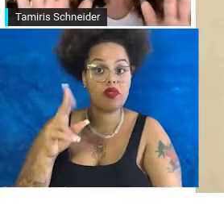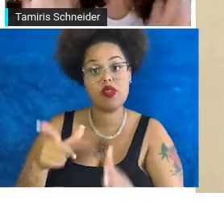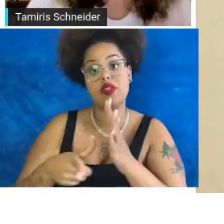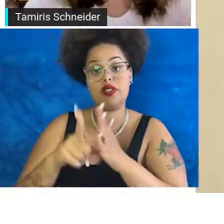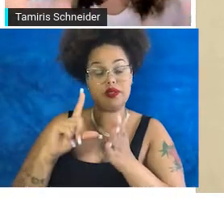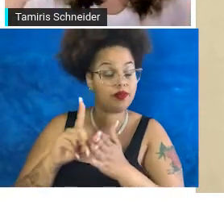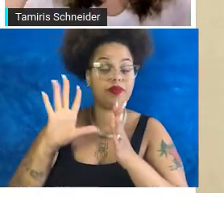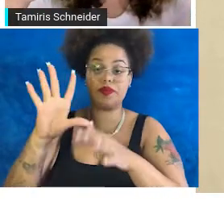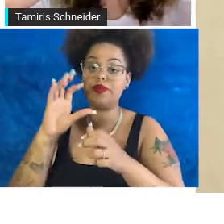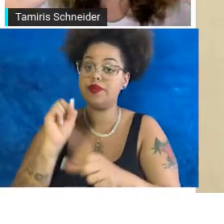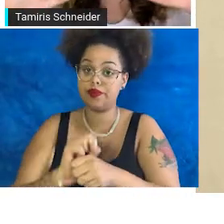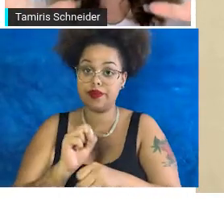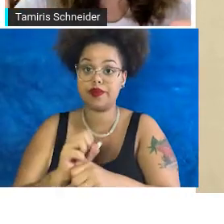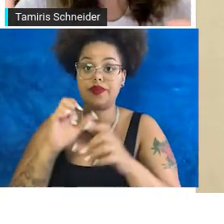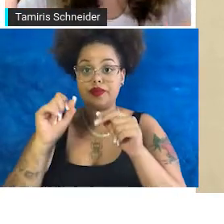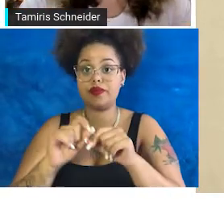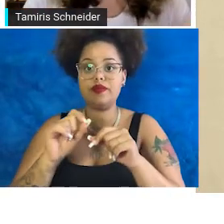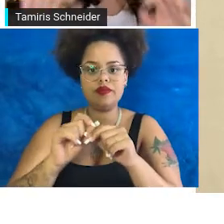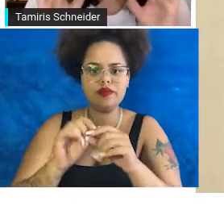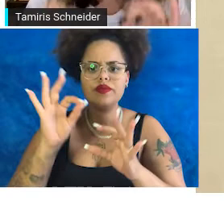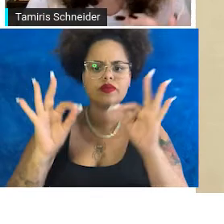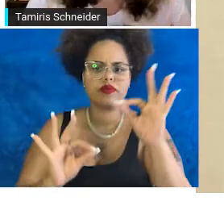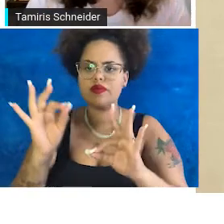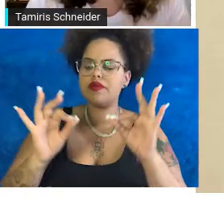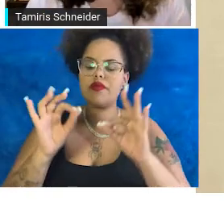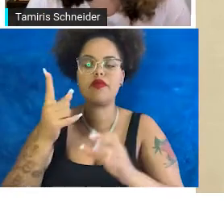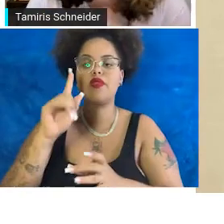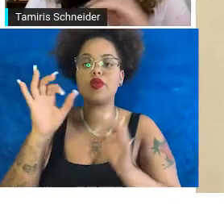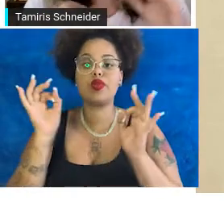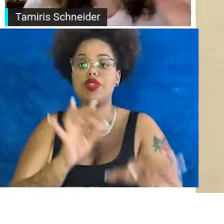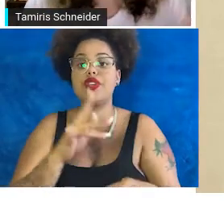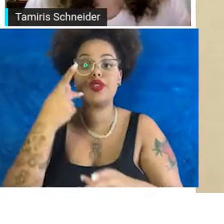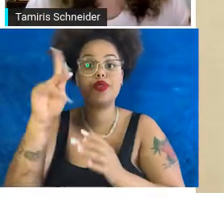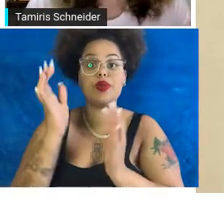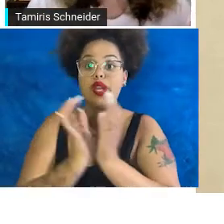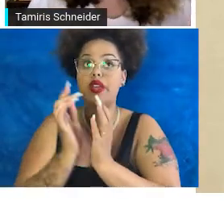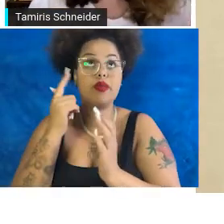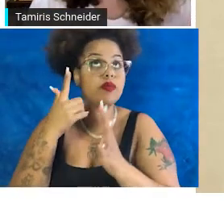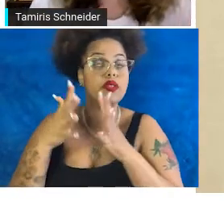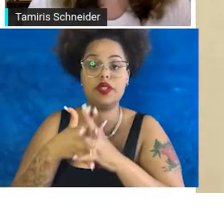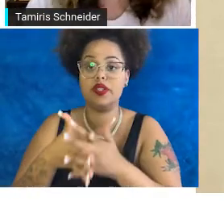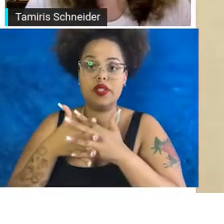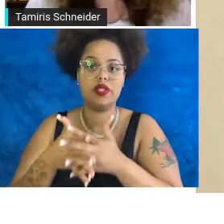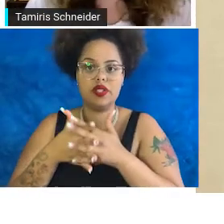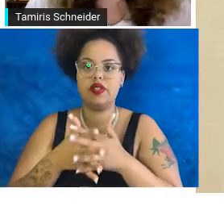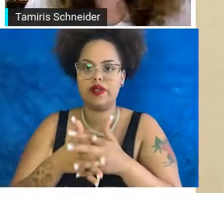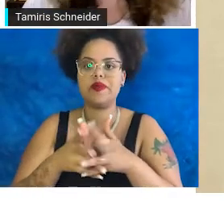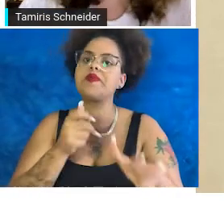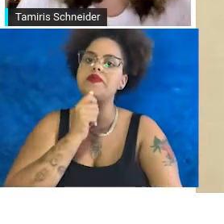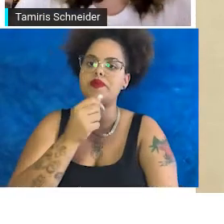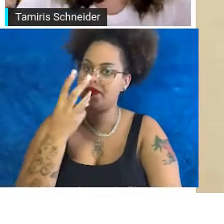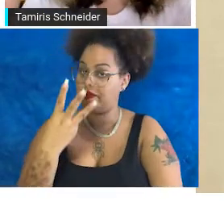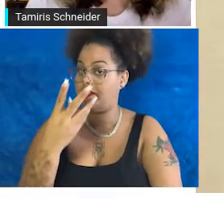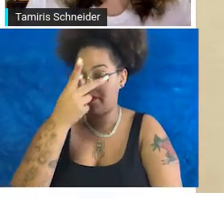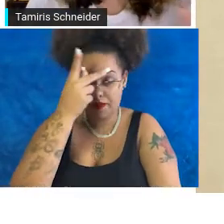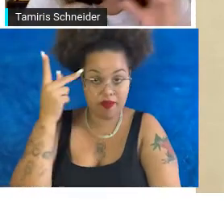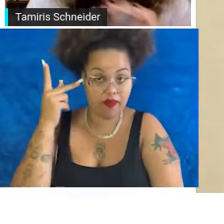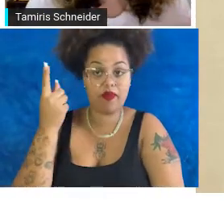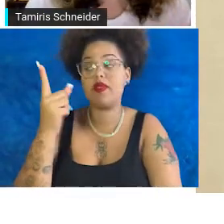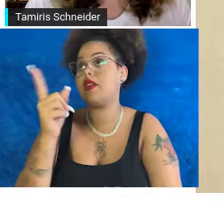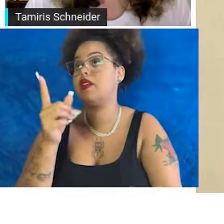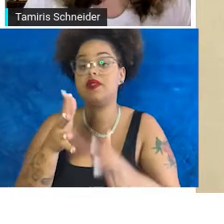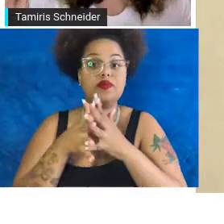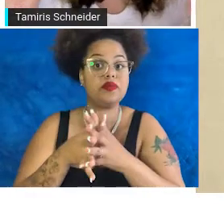então peraí, vamos fazer um cronograma. Não deixa sua equipe perdida, mesmo que sejam 3 pessoas. Não